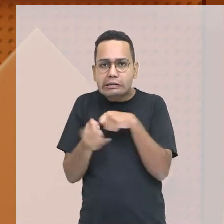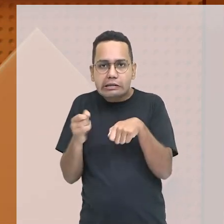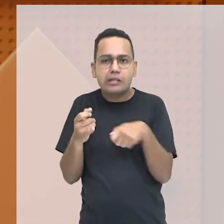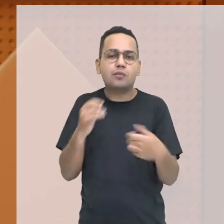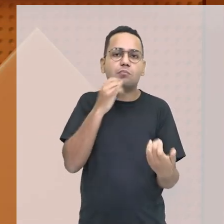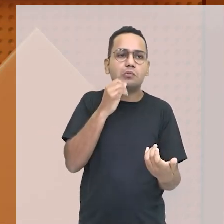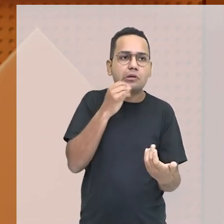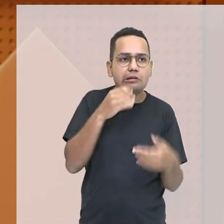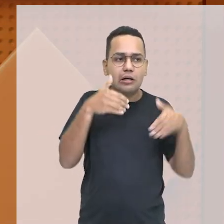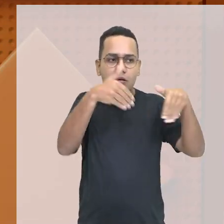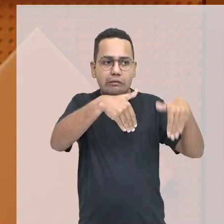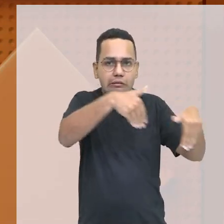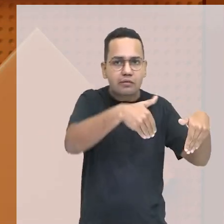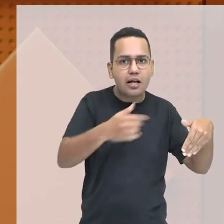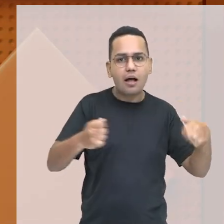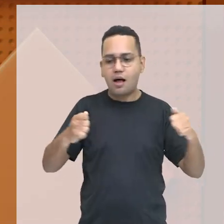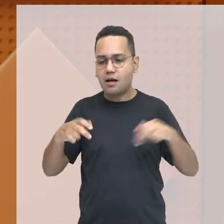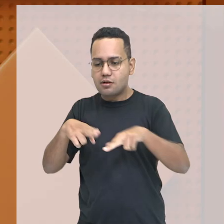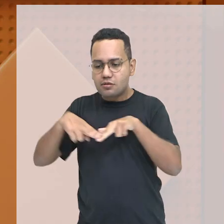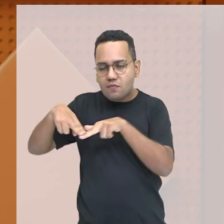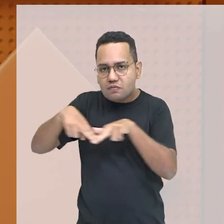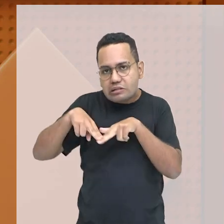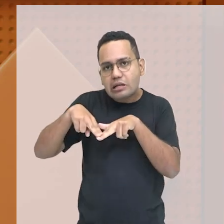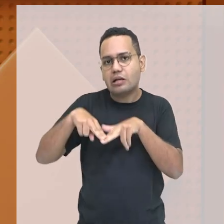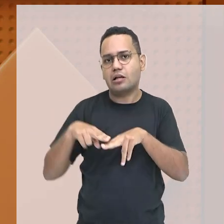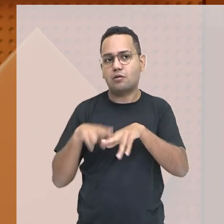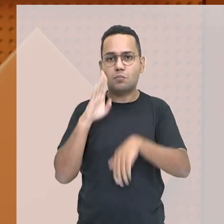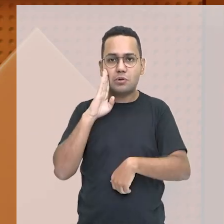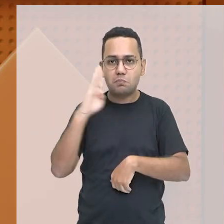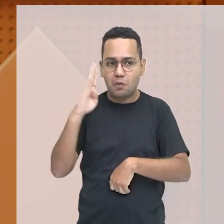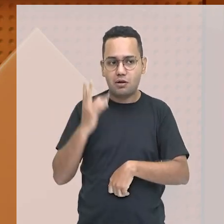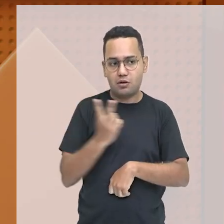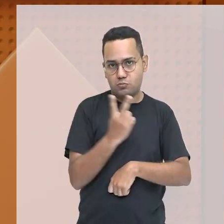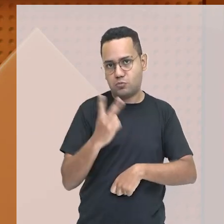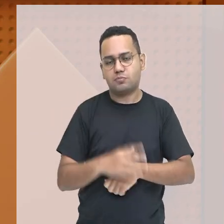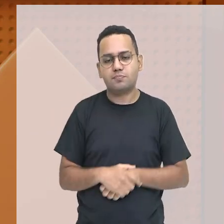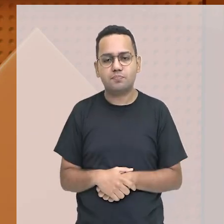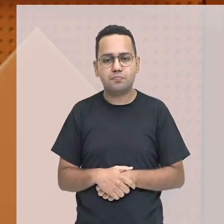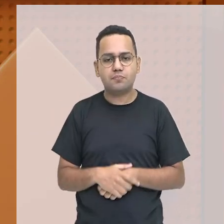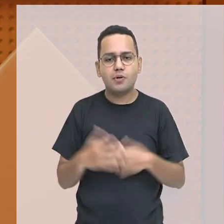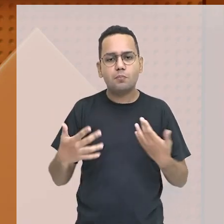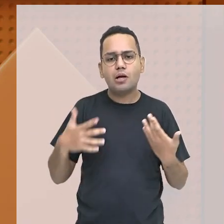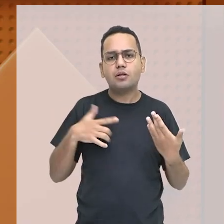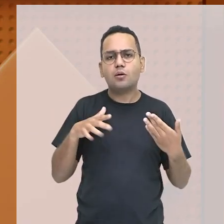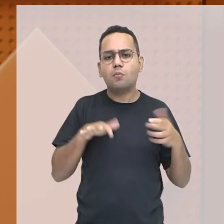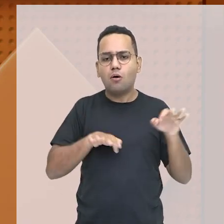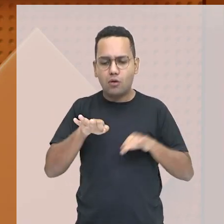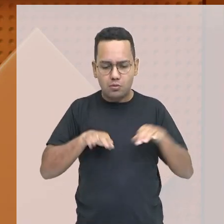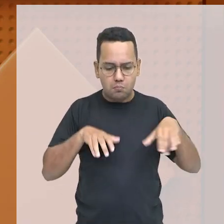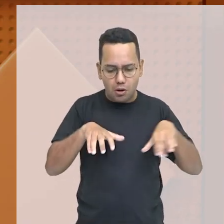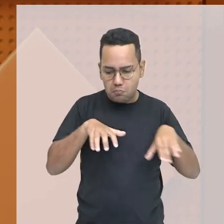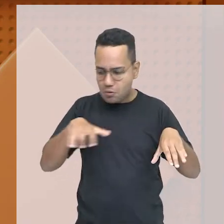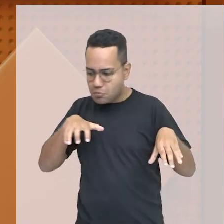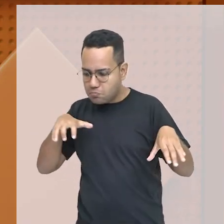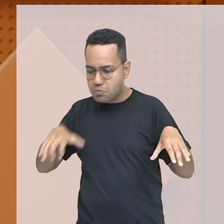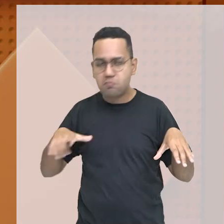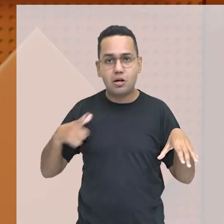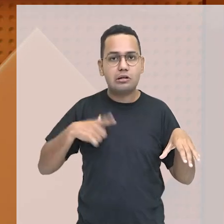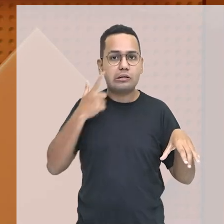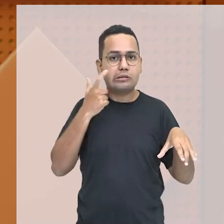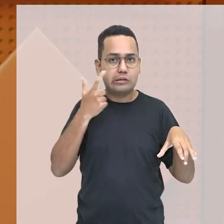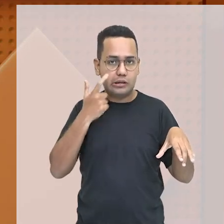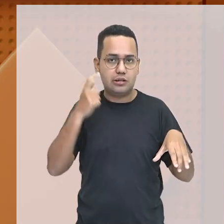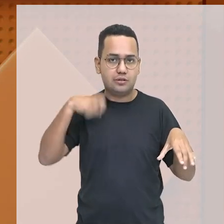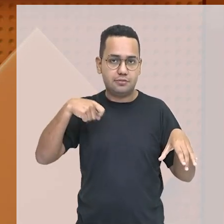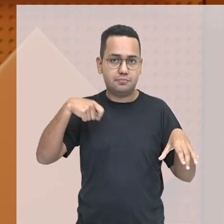de Austrália, de Nova Zelândia, e nós temos ali aquela divisão. E essa divisão é baseada em fatos bastante